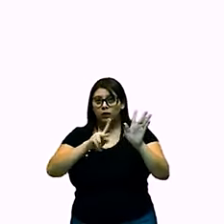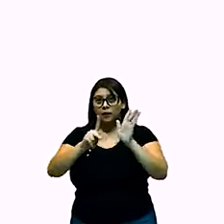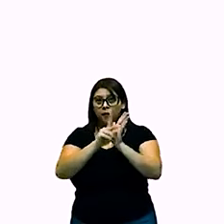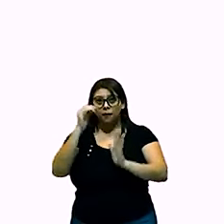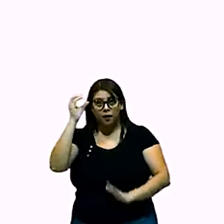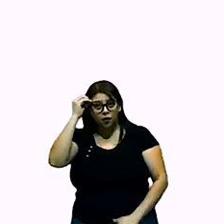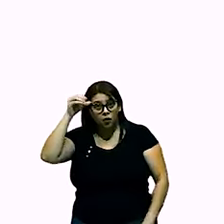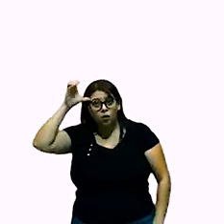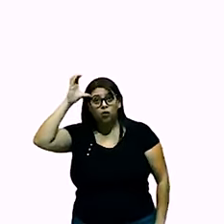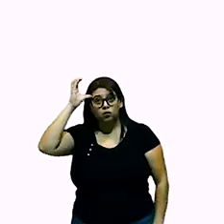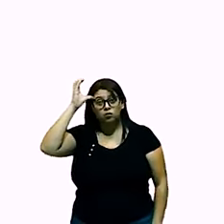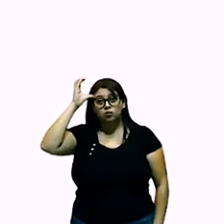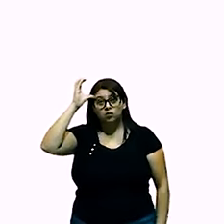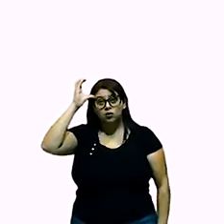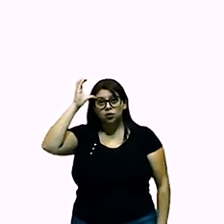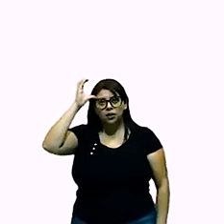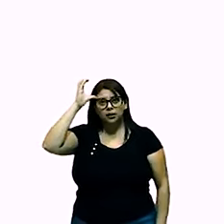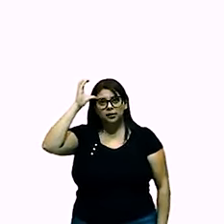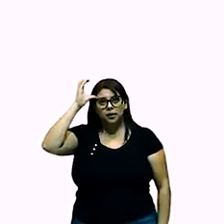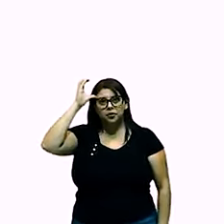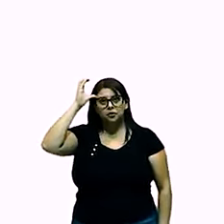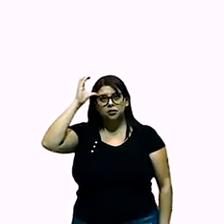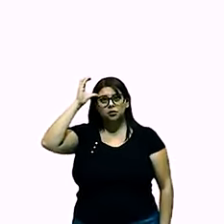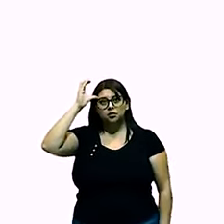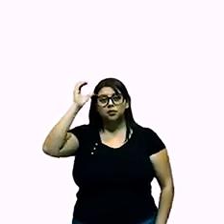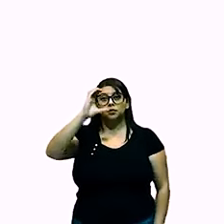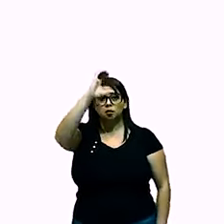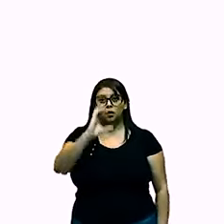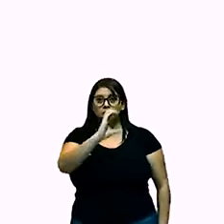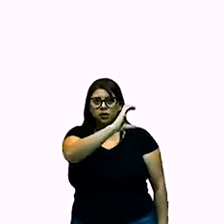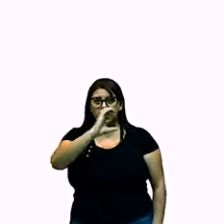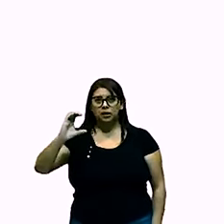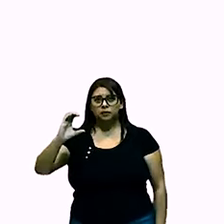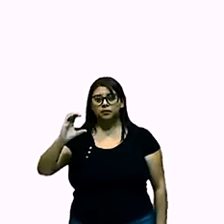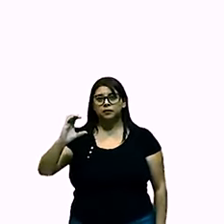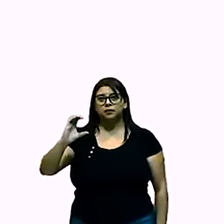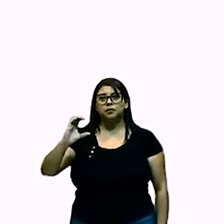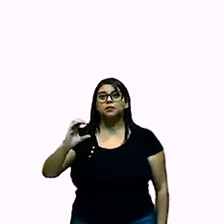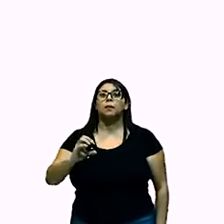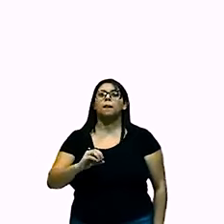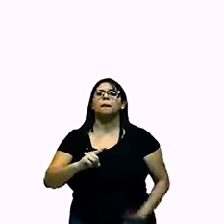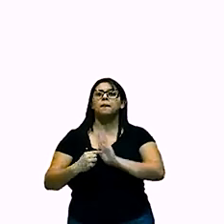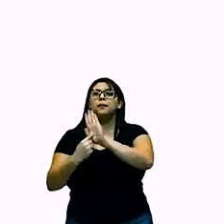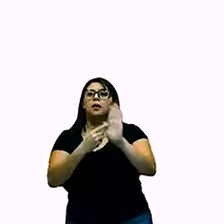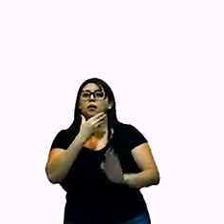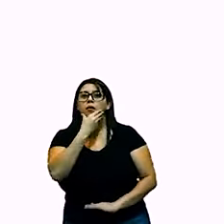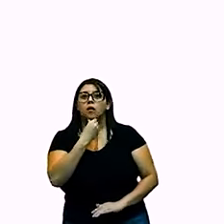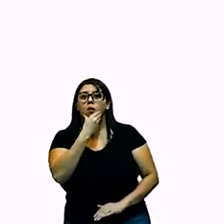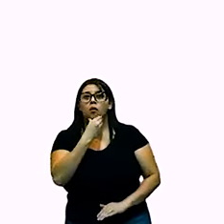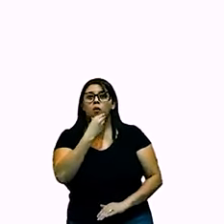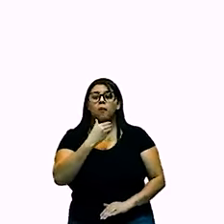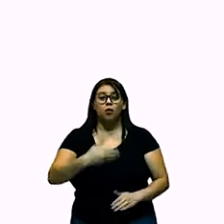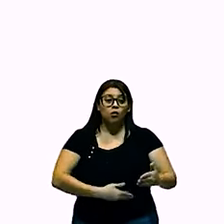gente estudar isso, esse aspecto, porque às vezes a gente se descobre pentecostal, mas com a alma católica, não é? E ainda do